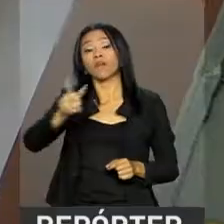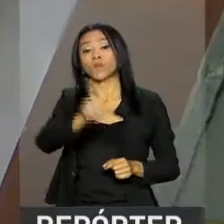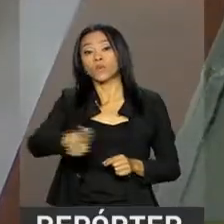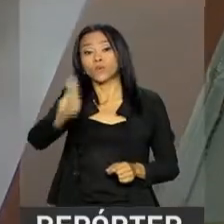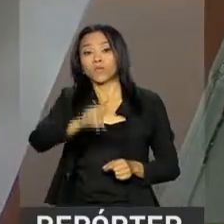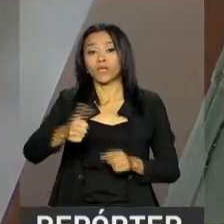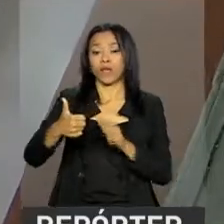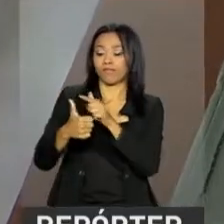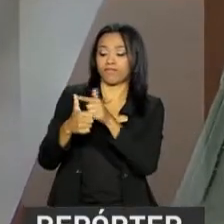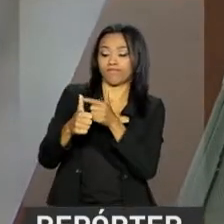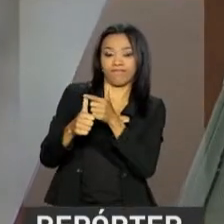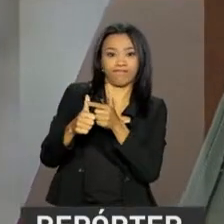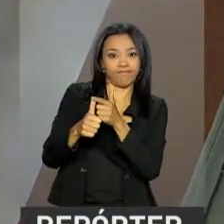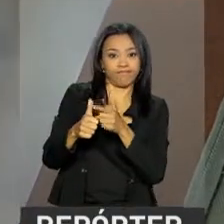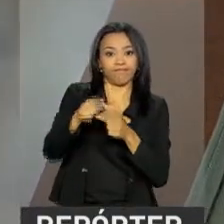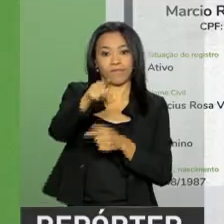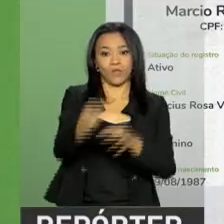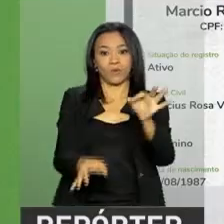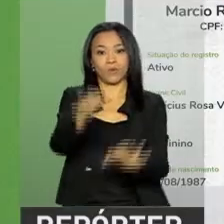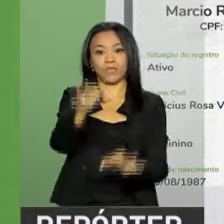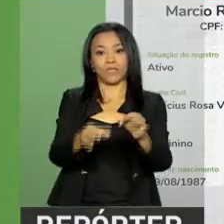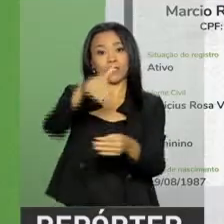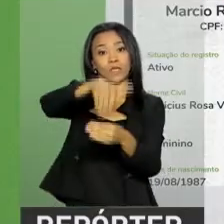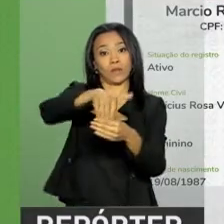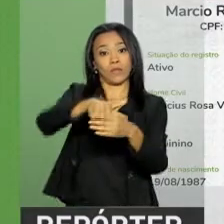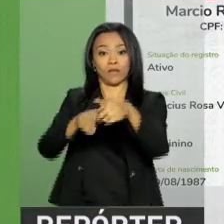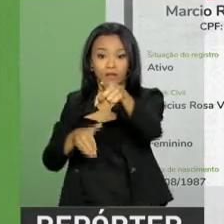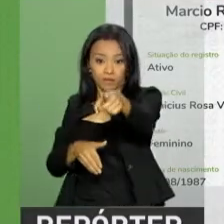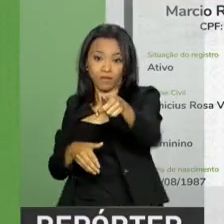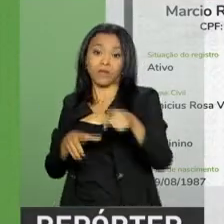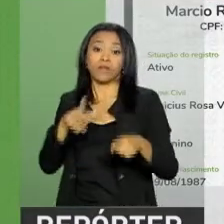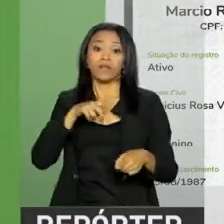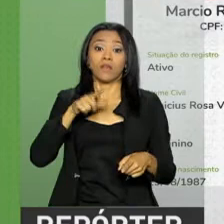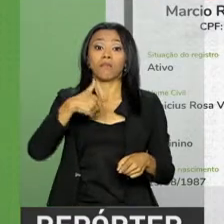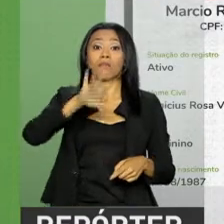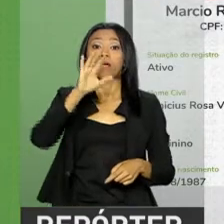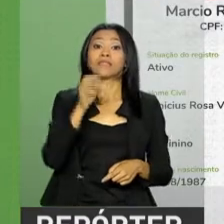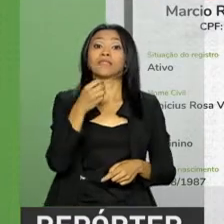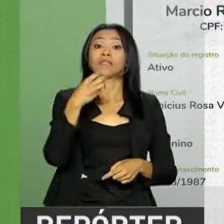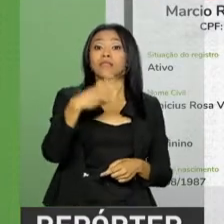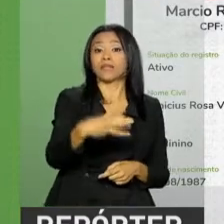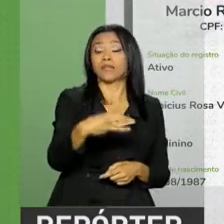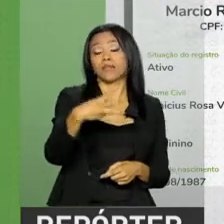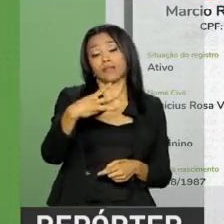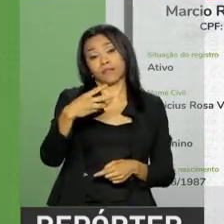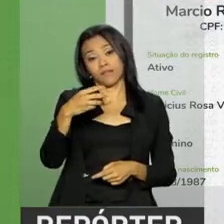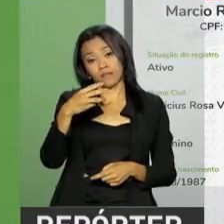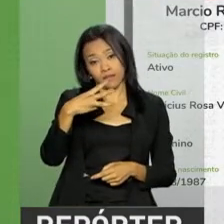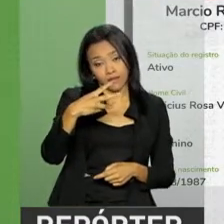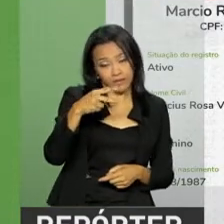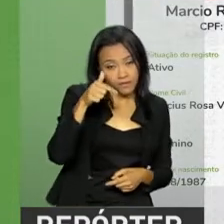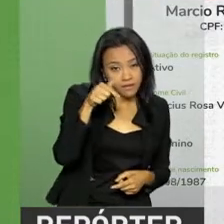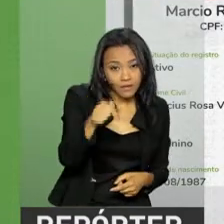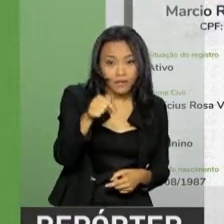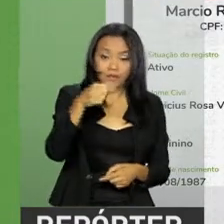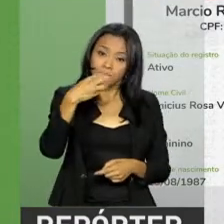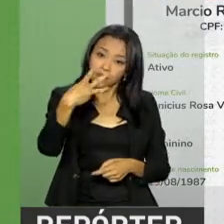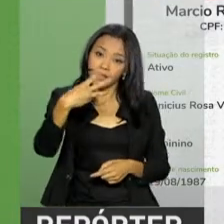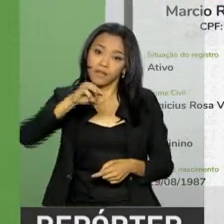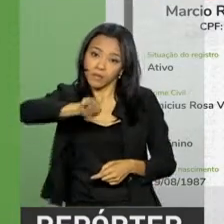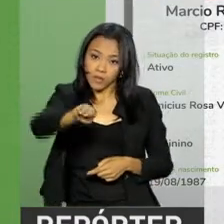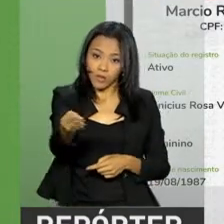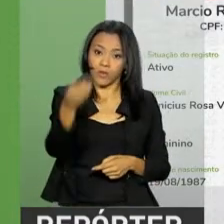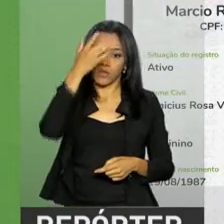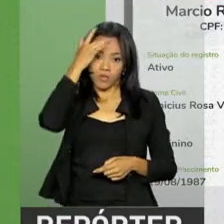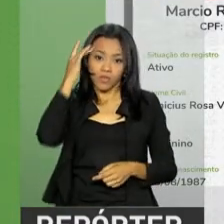justiça eleitoral para ser emitido esta base tem mais de 73 milhões de pessoas cadastradas com foto e